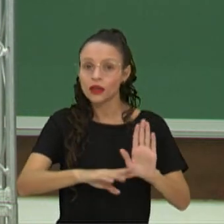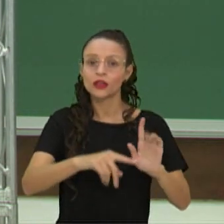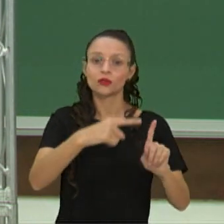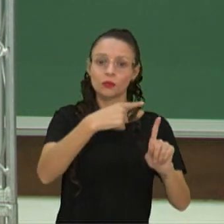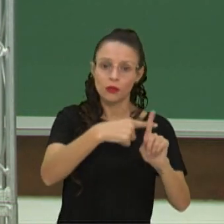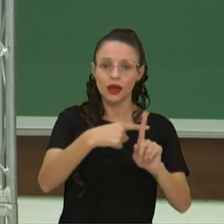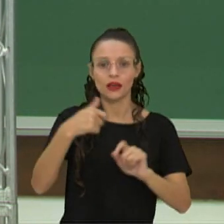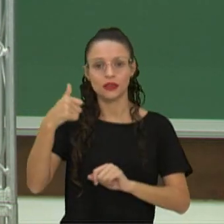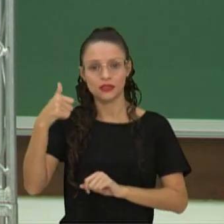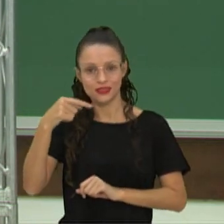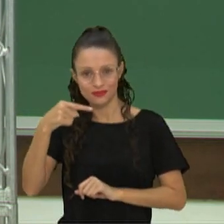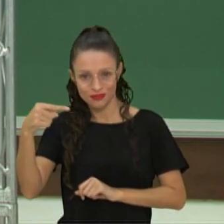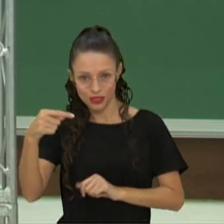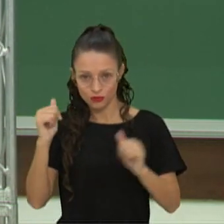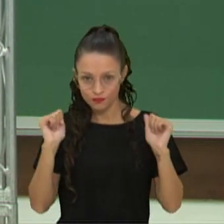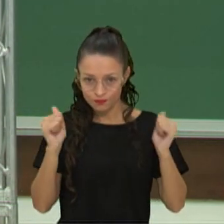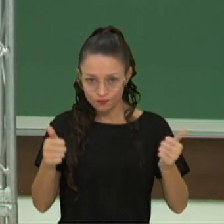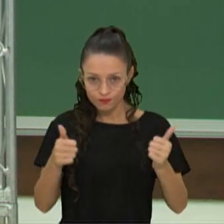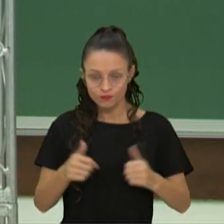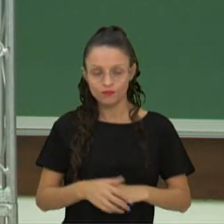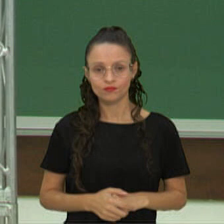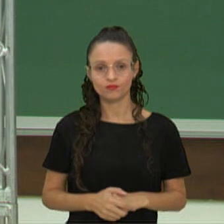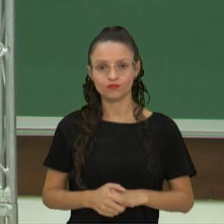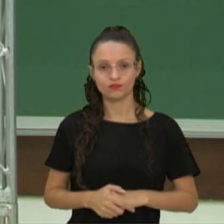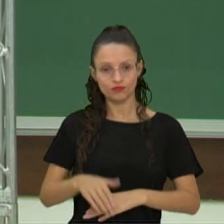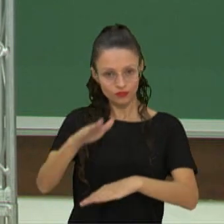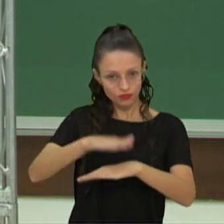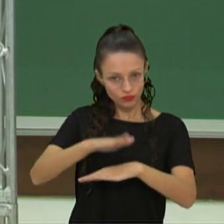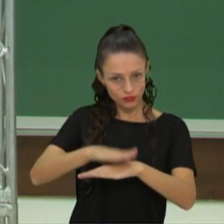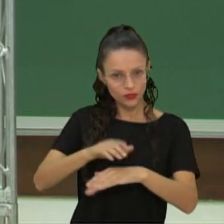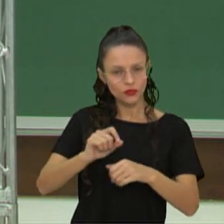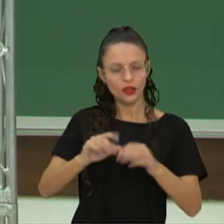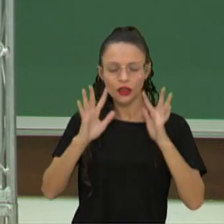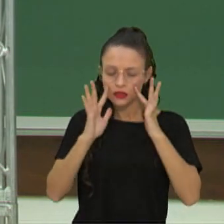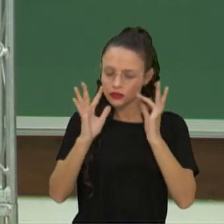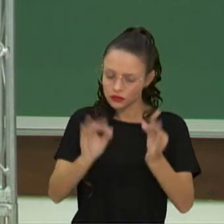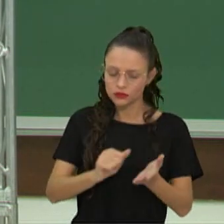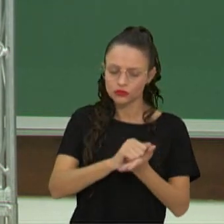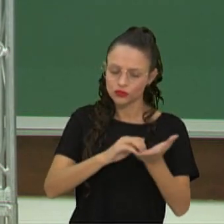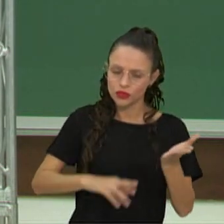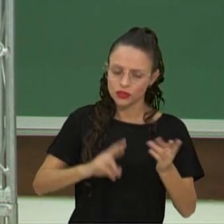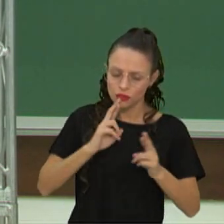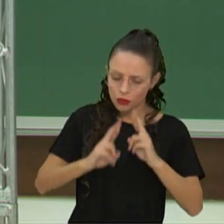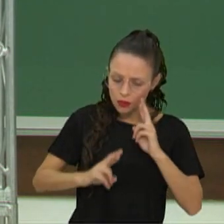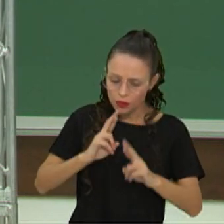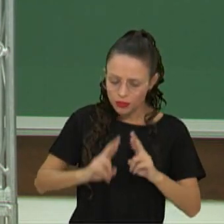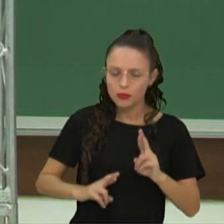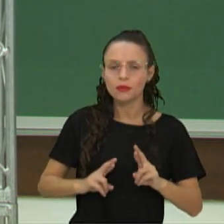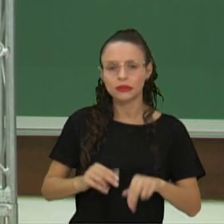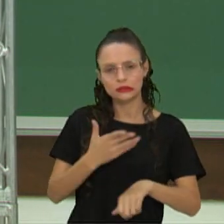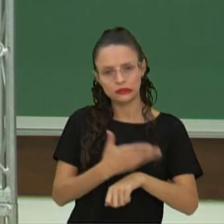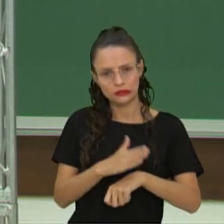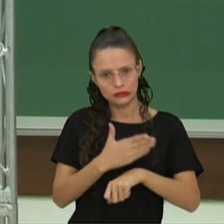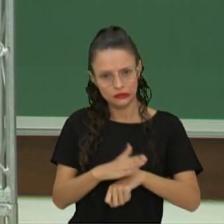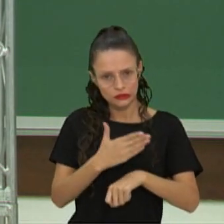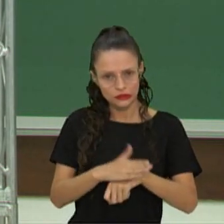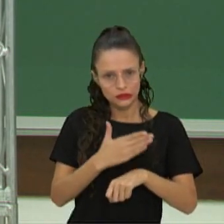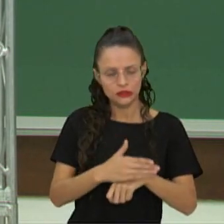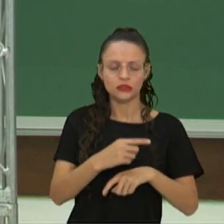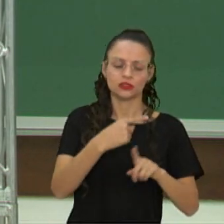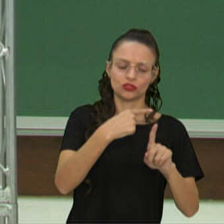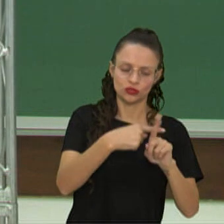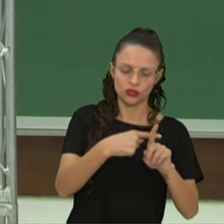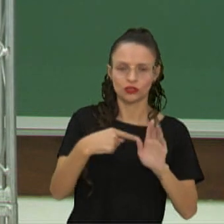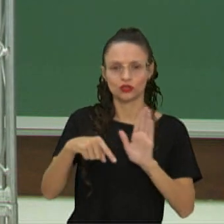dar tudo certo, tá bom? Faça esse exercício com bastante atenção, retome esses exercícios de adição e subtração de